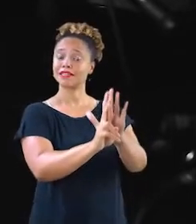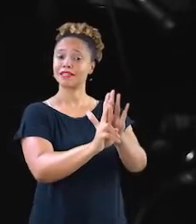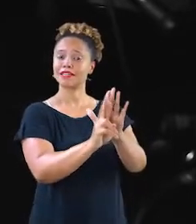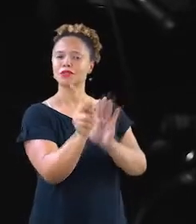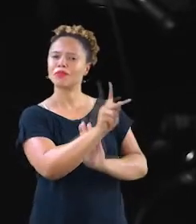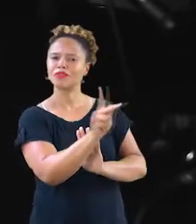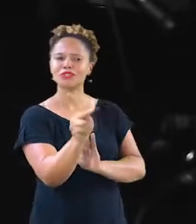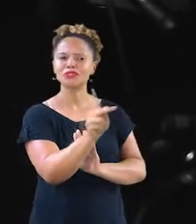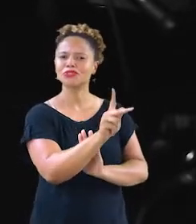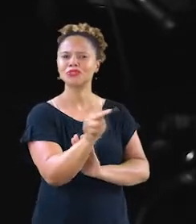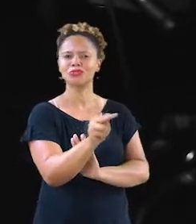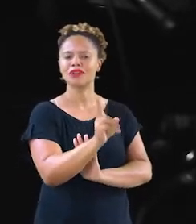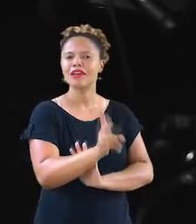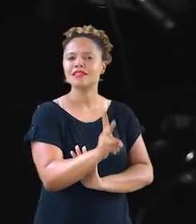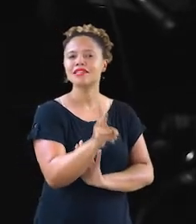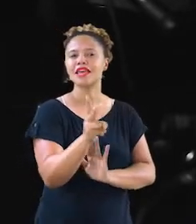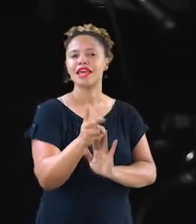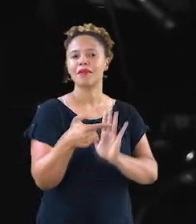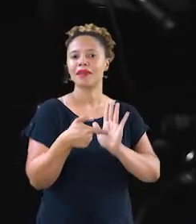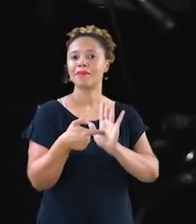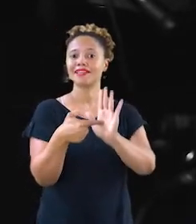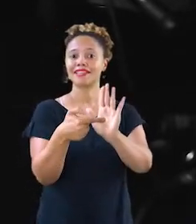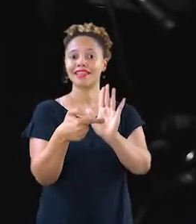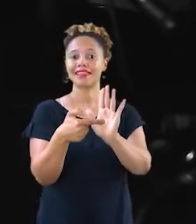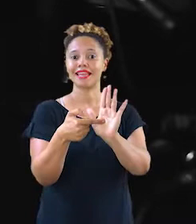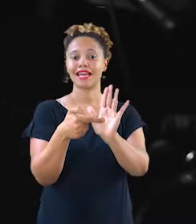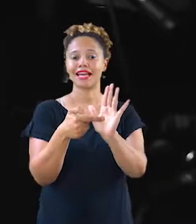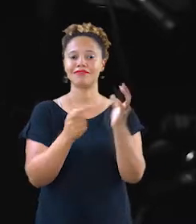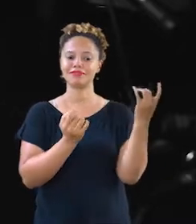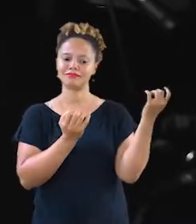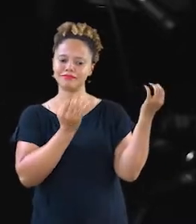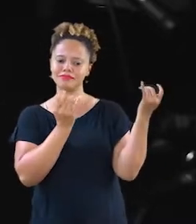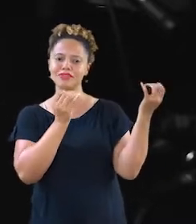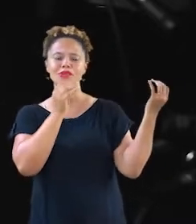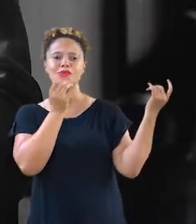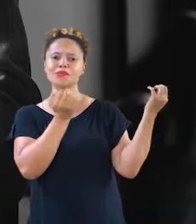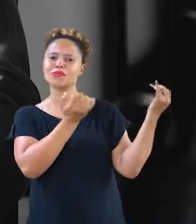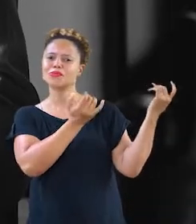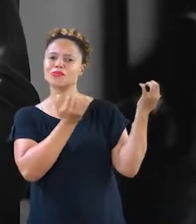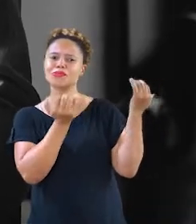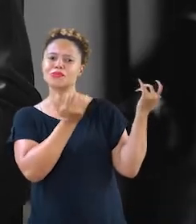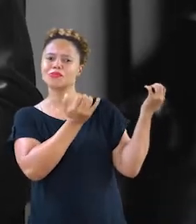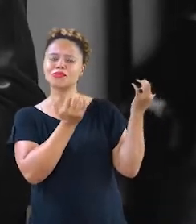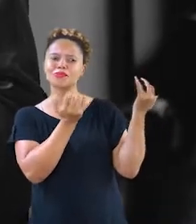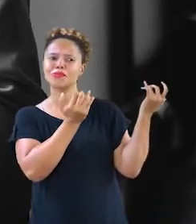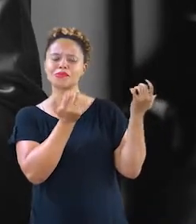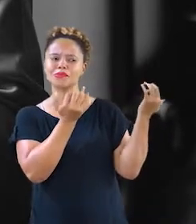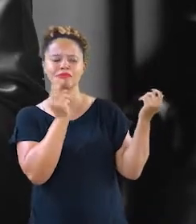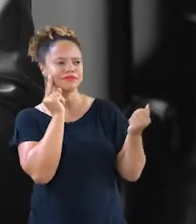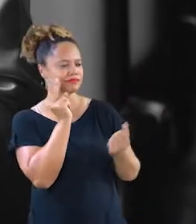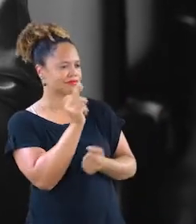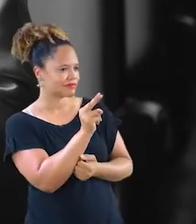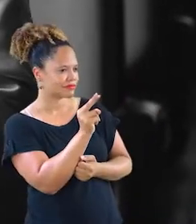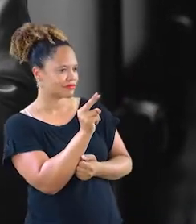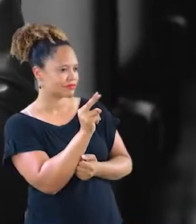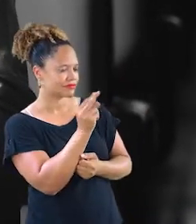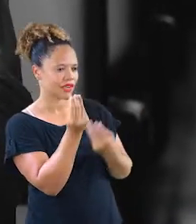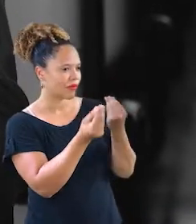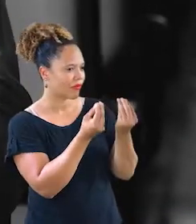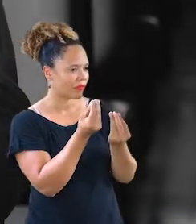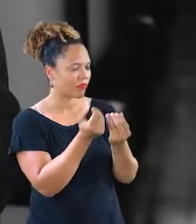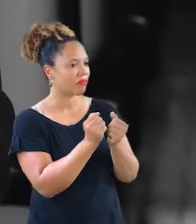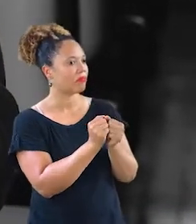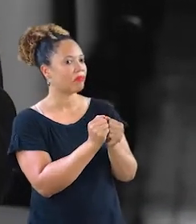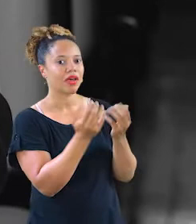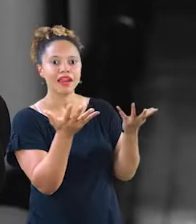curso ele apresentava uma música com a flauta transversal e tocava. E eu só ficava ali vendo, mas nem sacava, assim. E